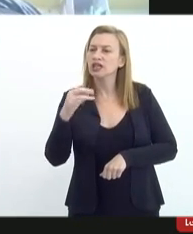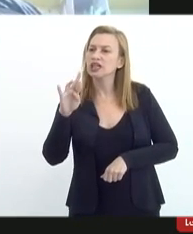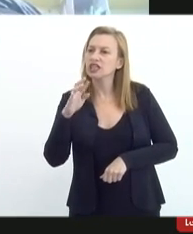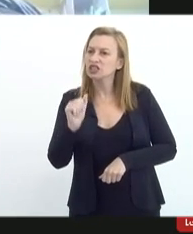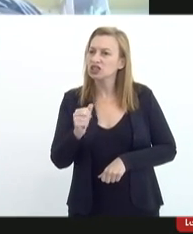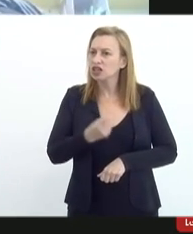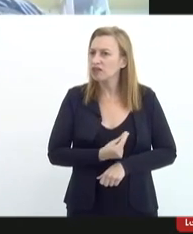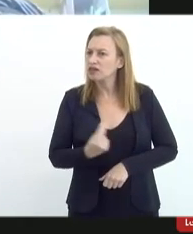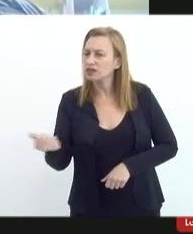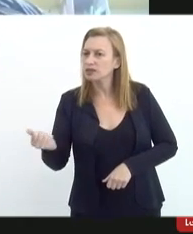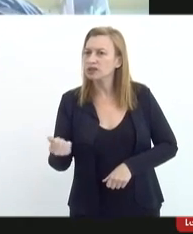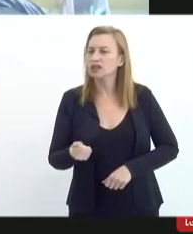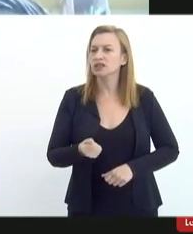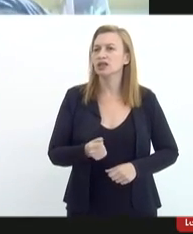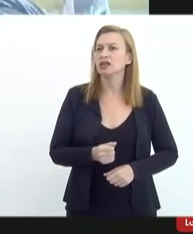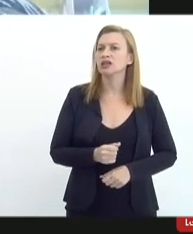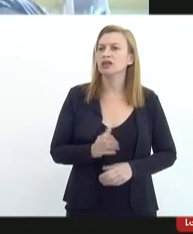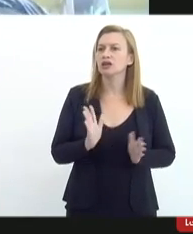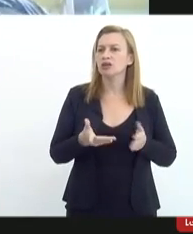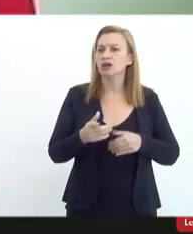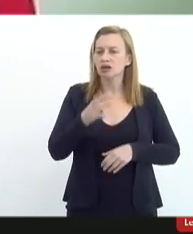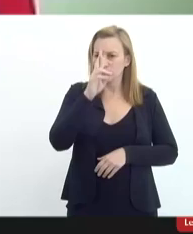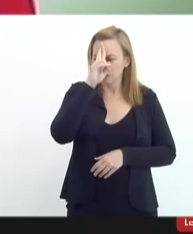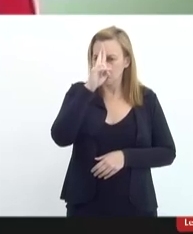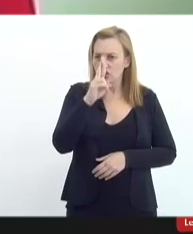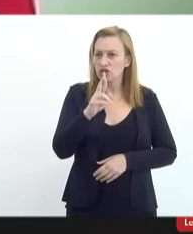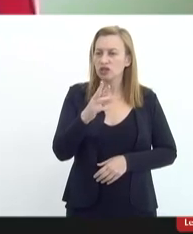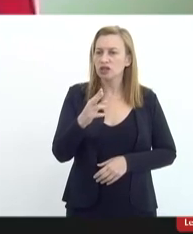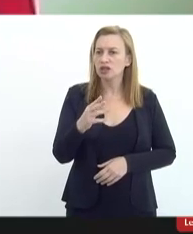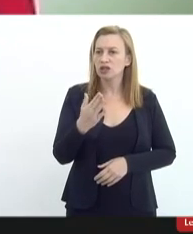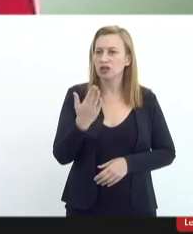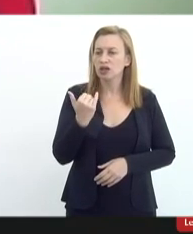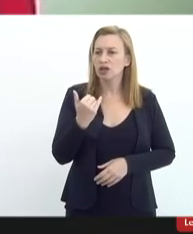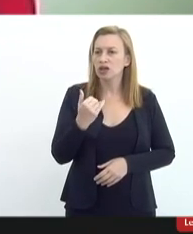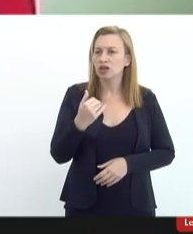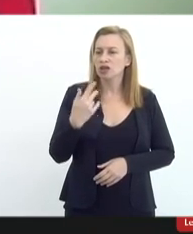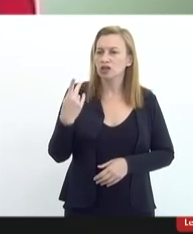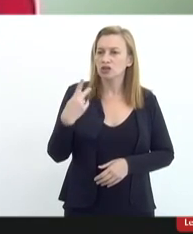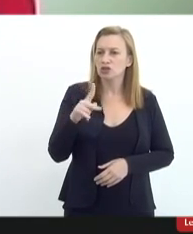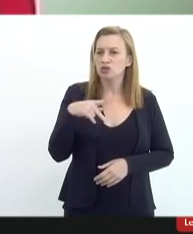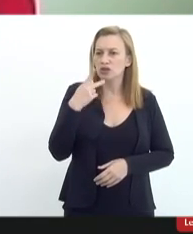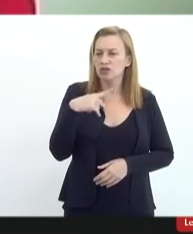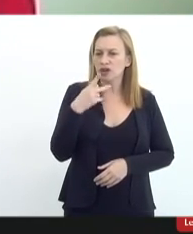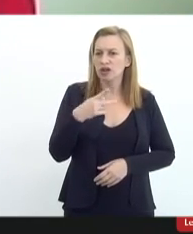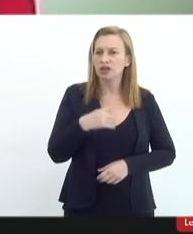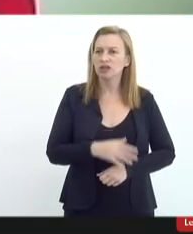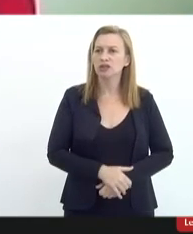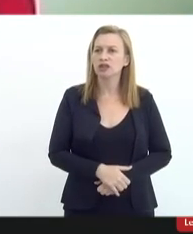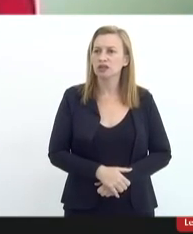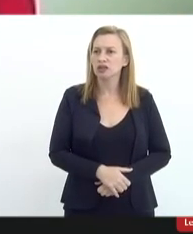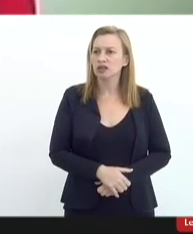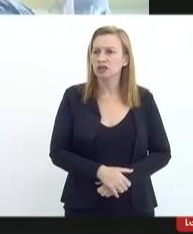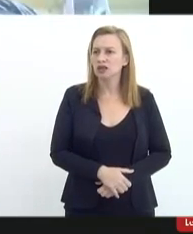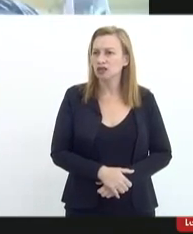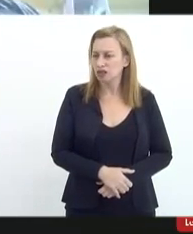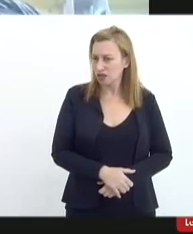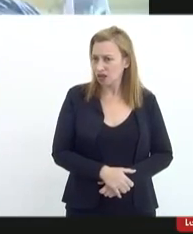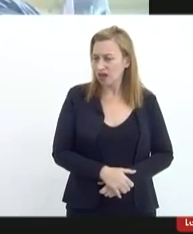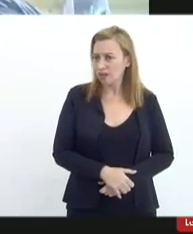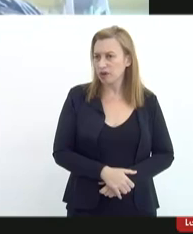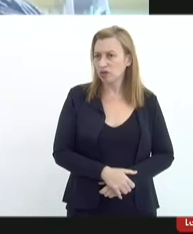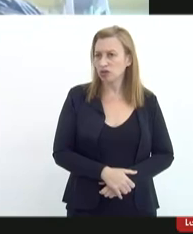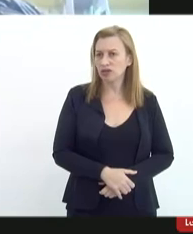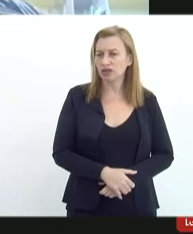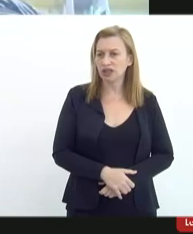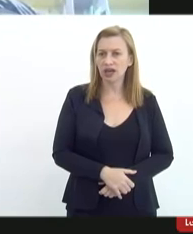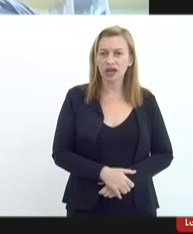ela vai ter que se ausentar agora ao meio-dia, para as suas considerações e despedida, por favor.